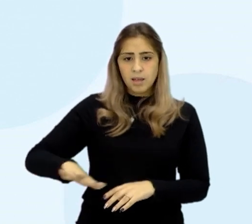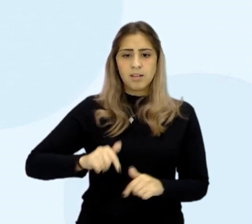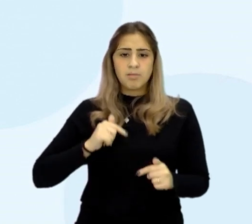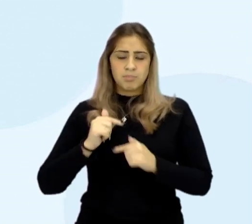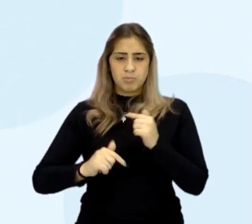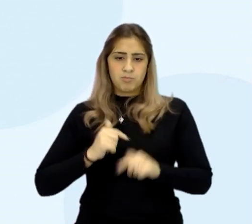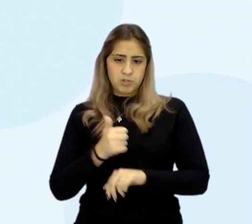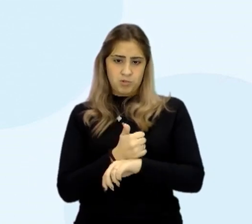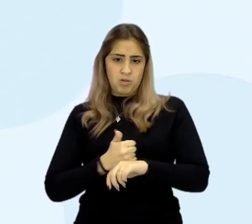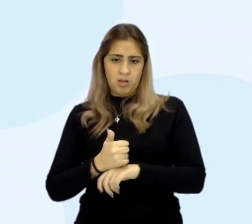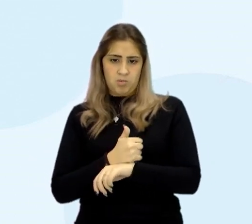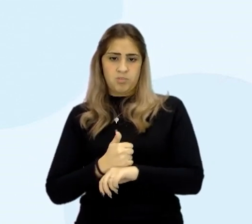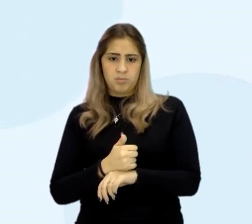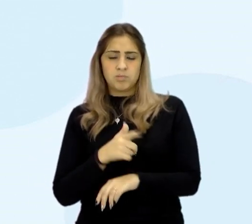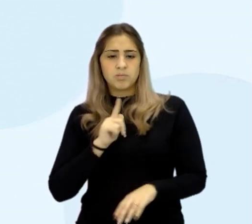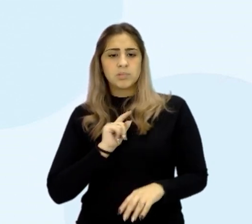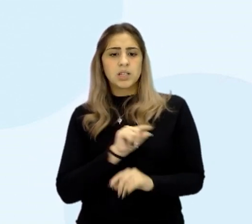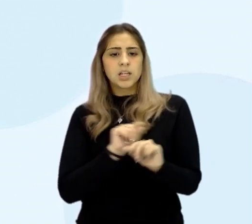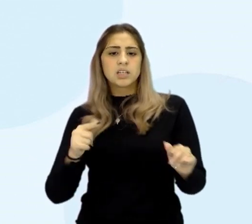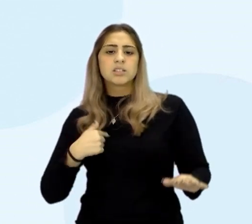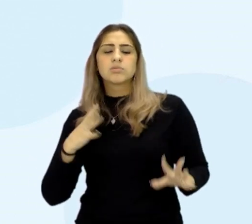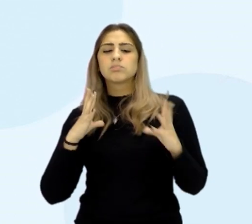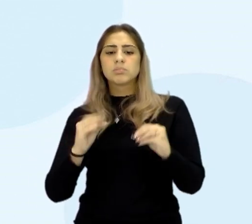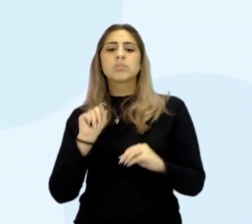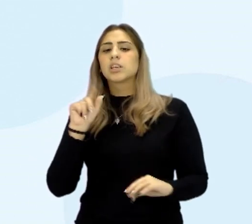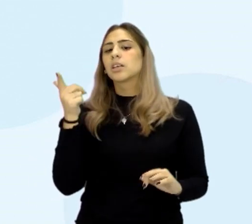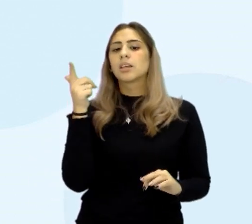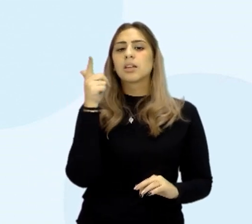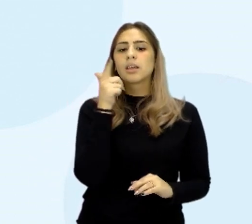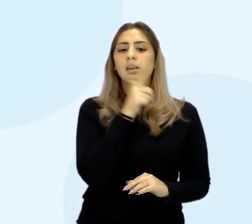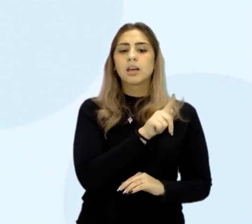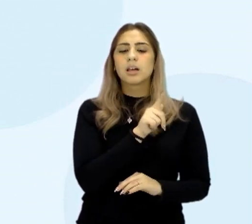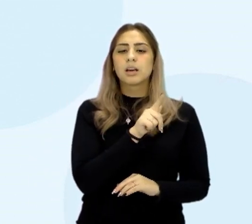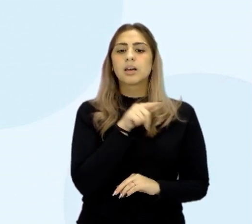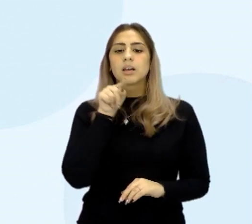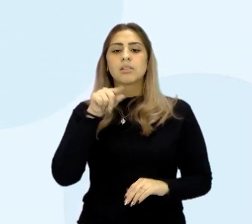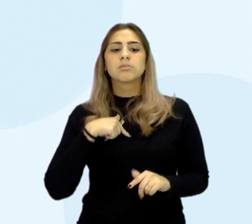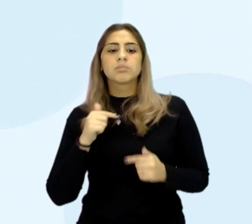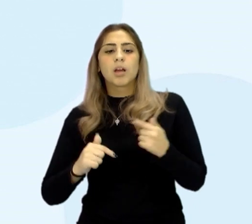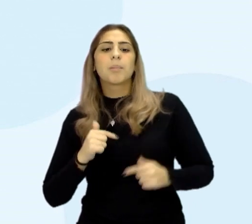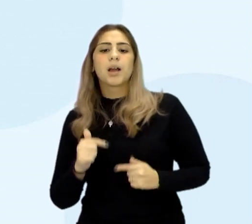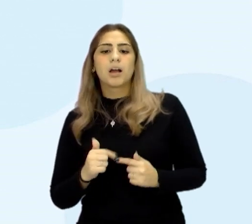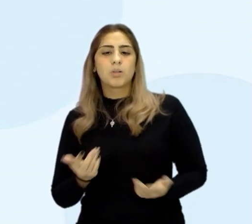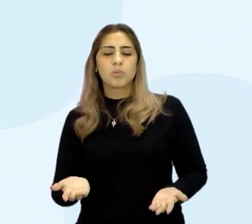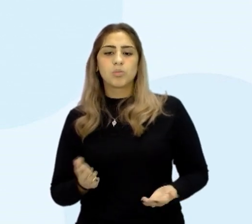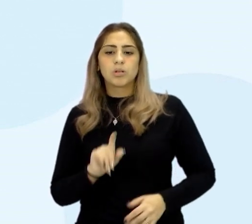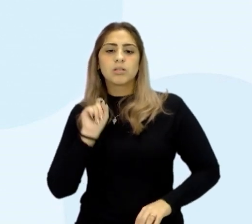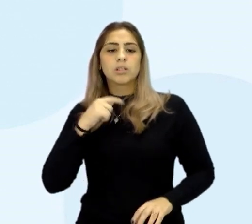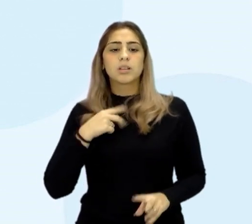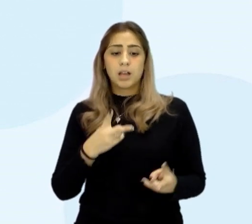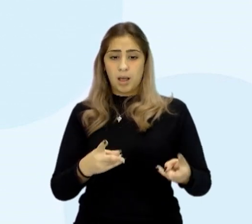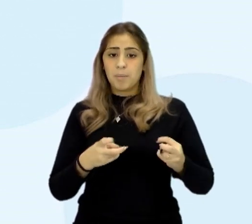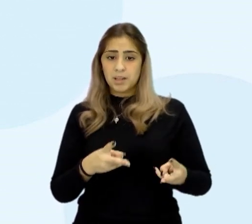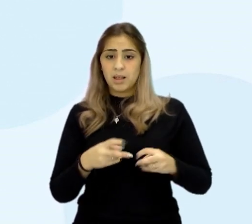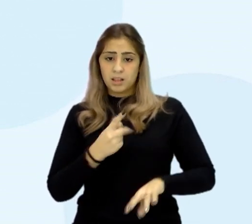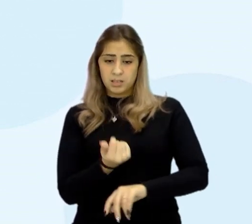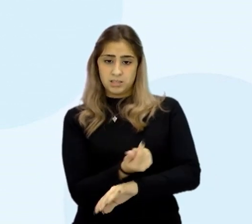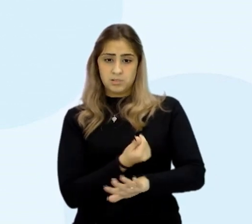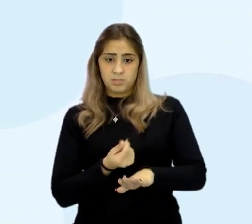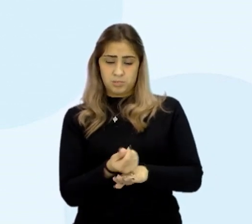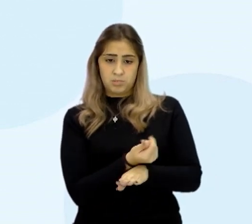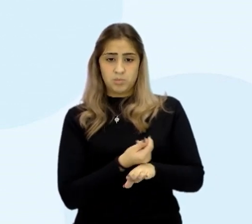em linhas gerais, né, quem ganha aí essa parada, né, entre capitalismo